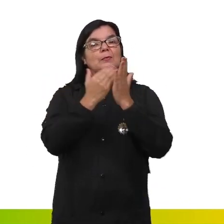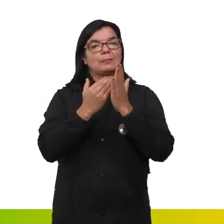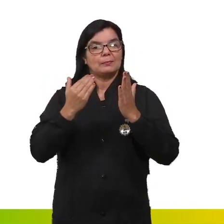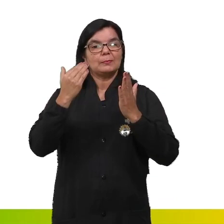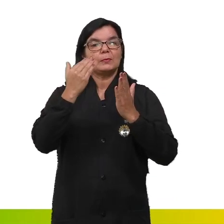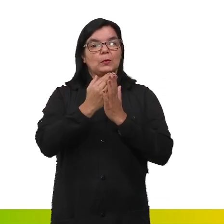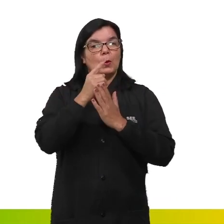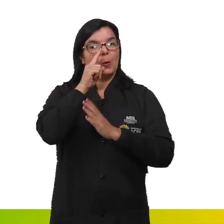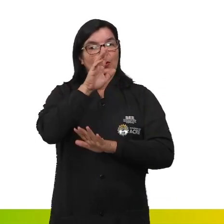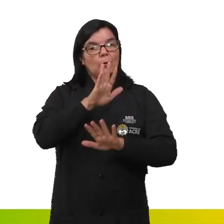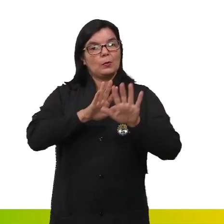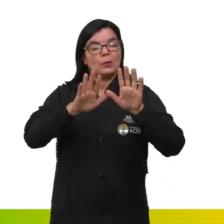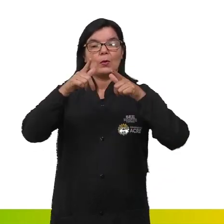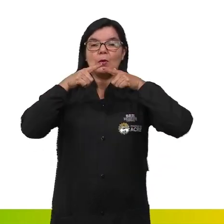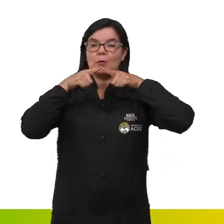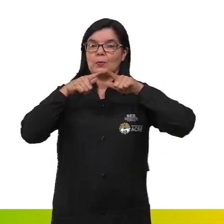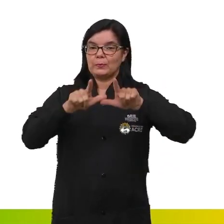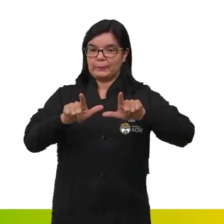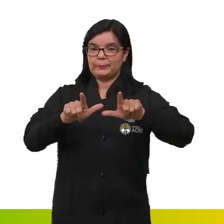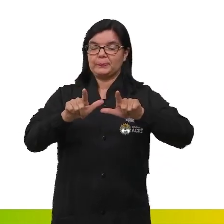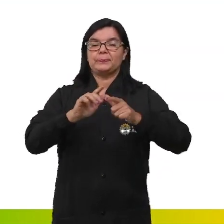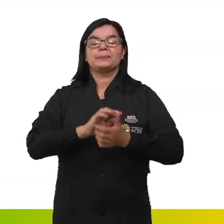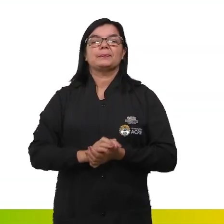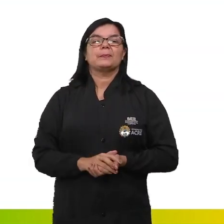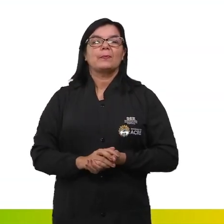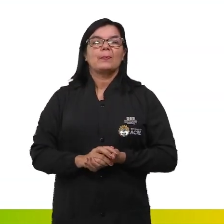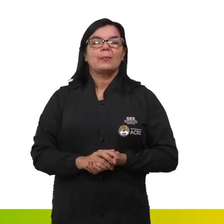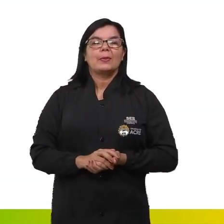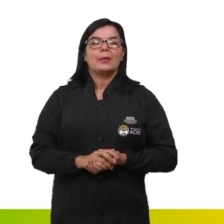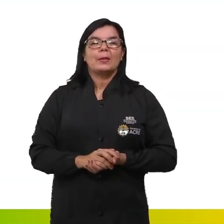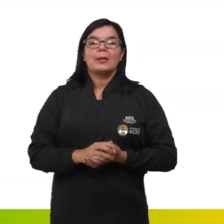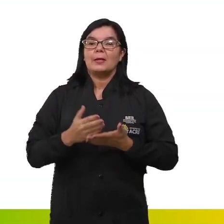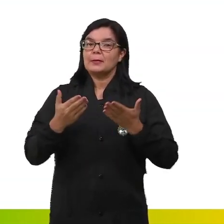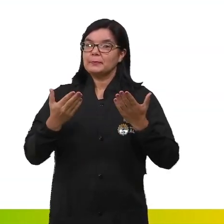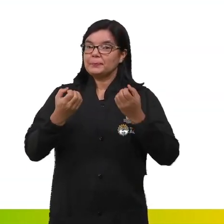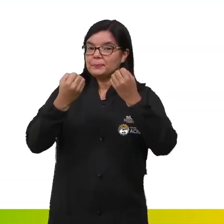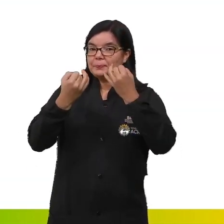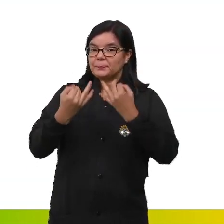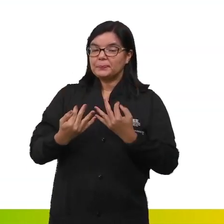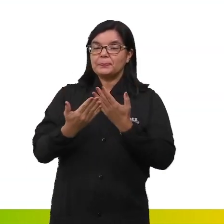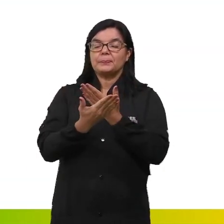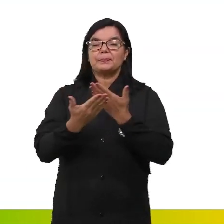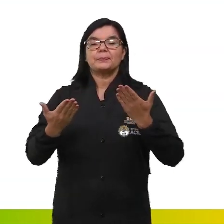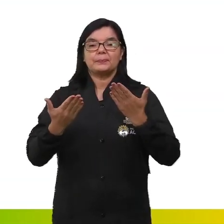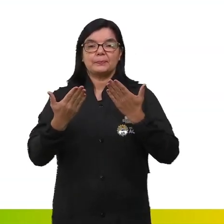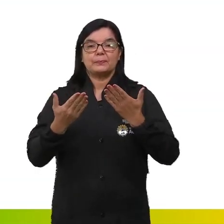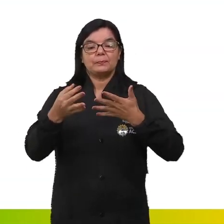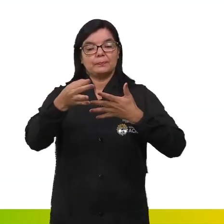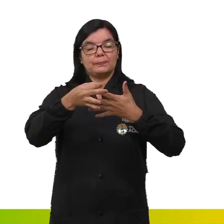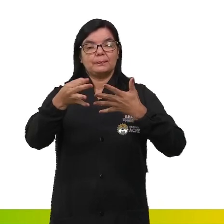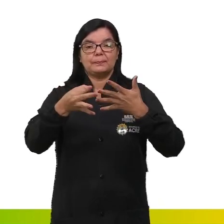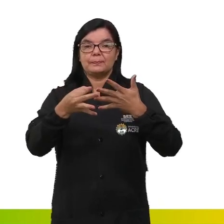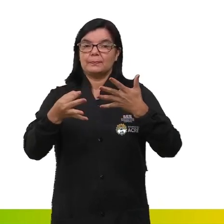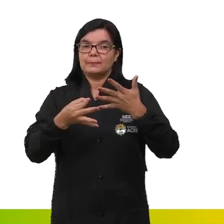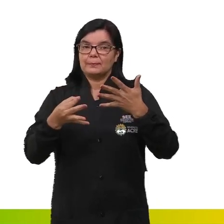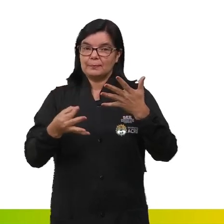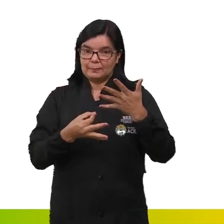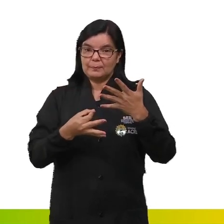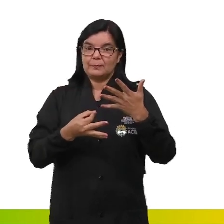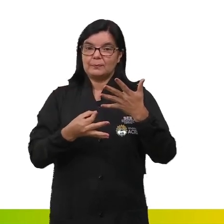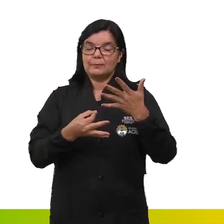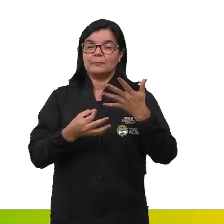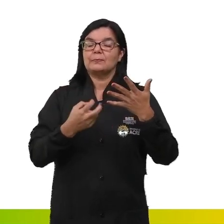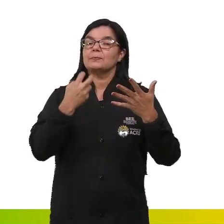maior cuidado com a linguagem, tá certo? Agora, eu vou falar para vocês dos elementos da produção